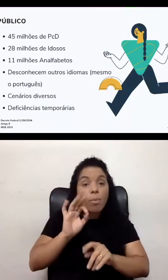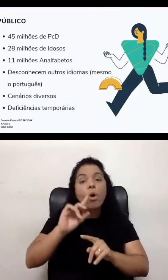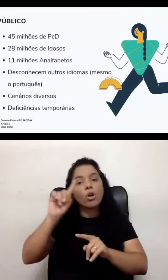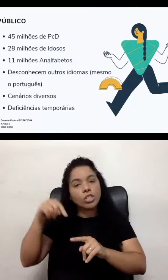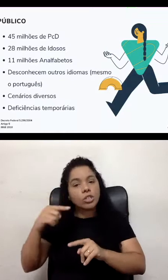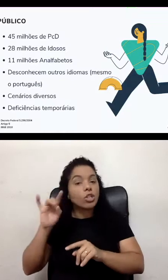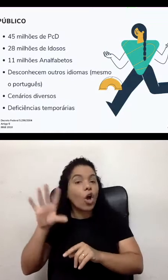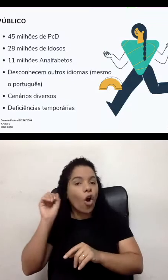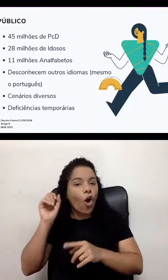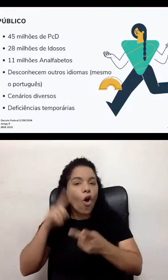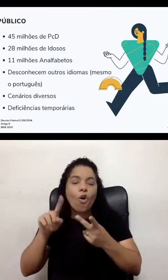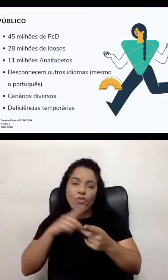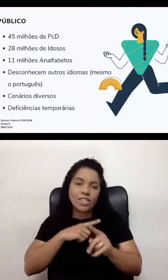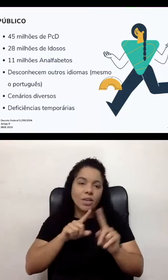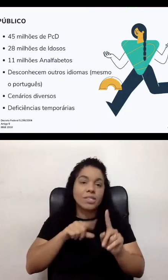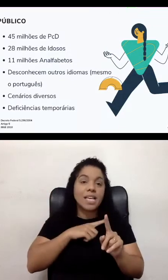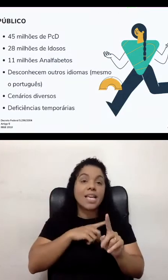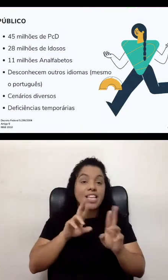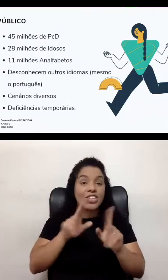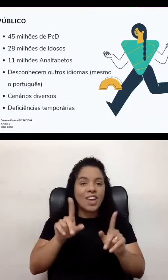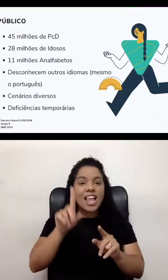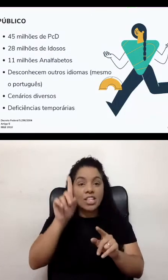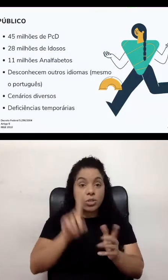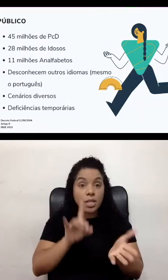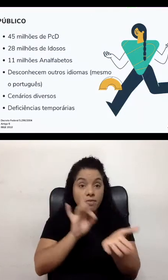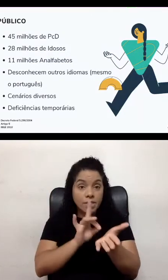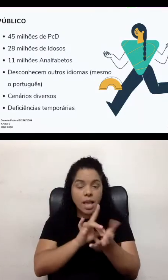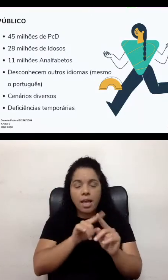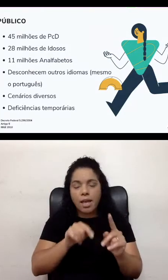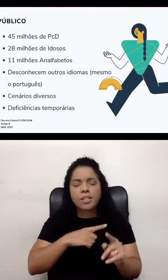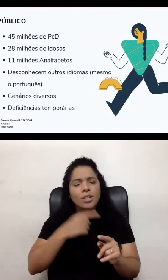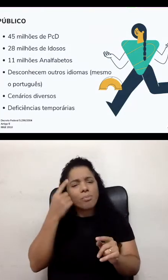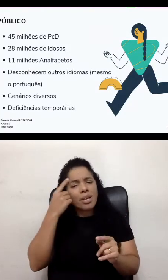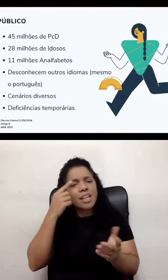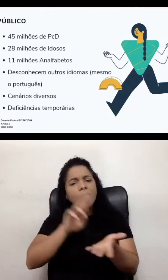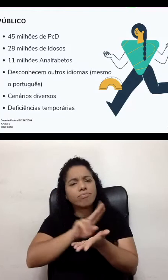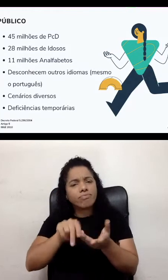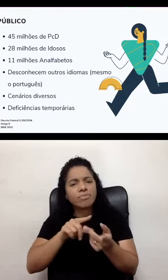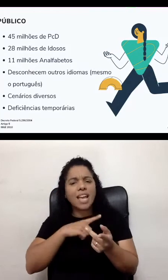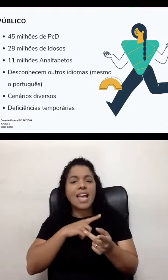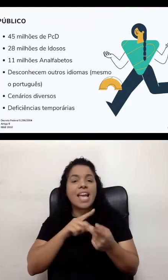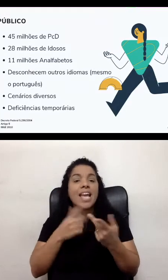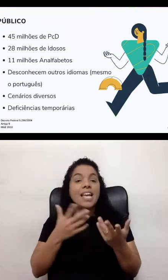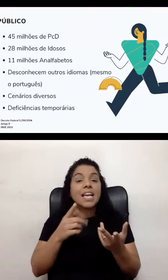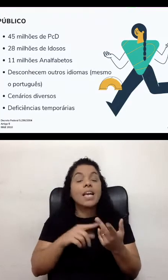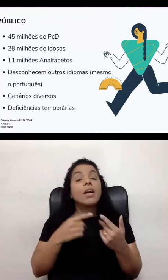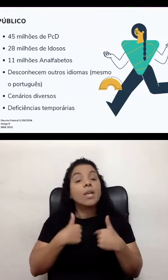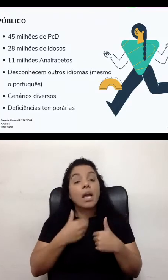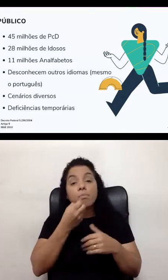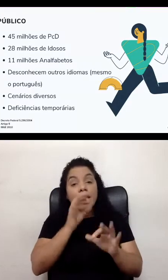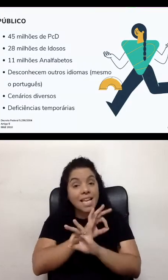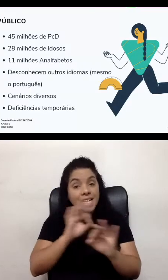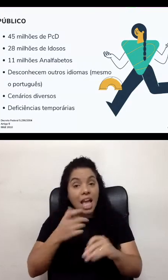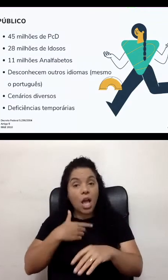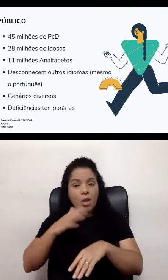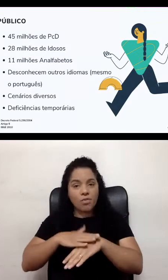São as deficiências temporárias. Então, a gente tem que pensar em todo esse público. Por exemplo, o que seria ideal de eu estar fazendo era eu falar que